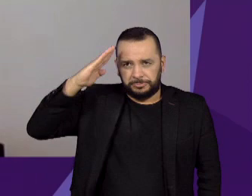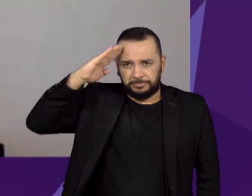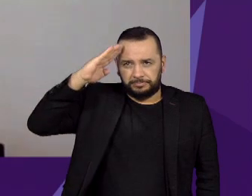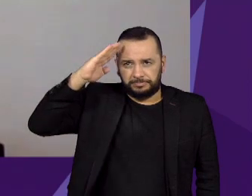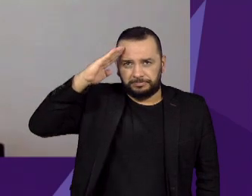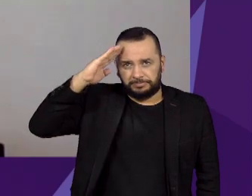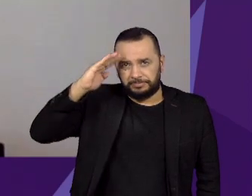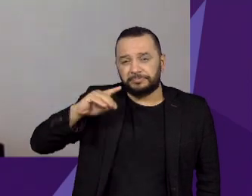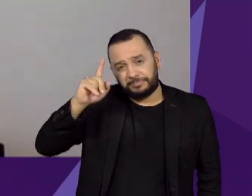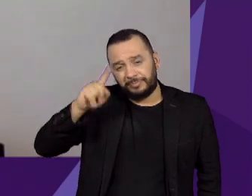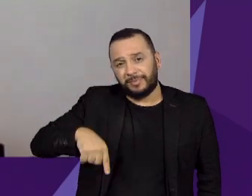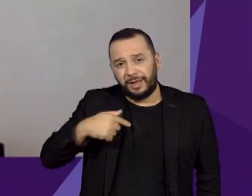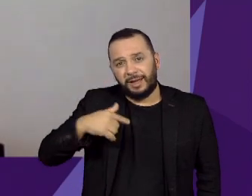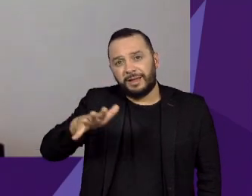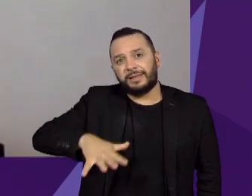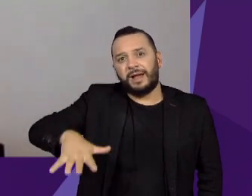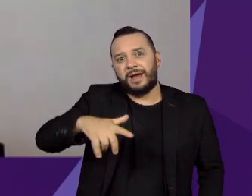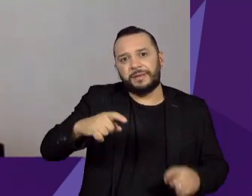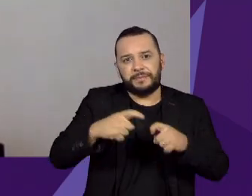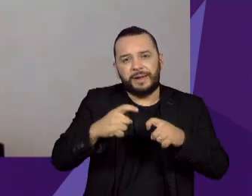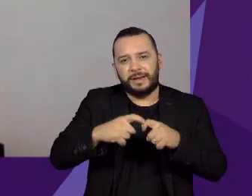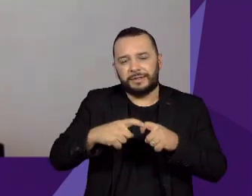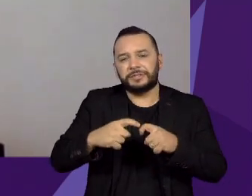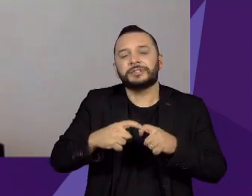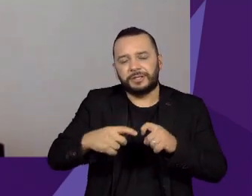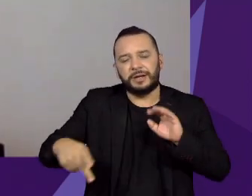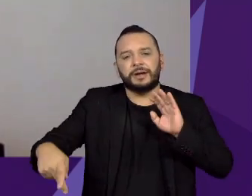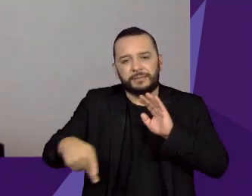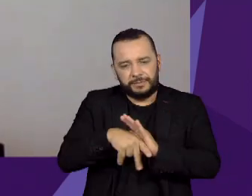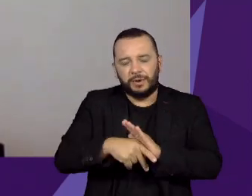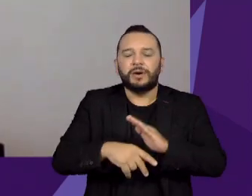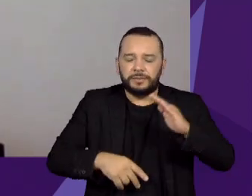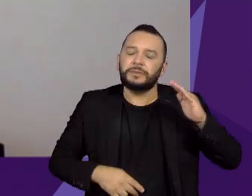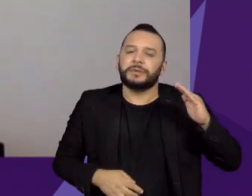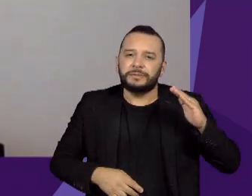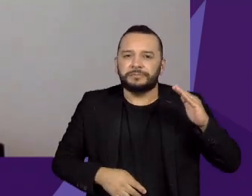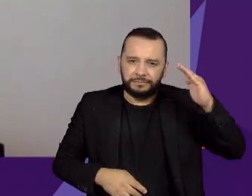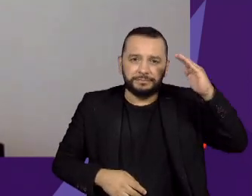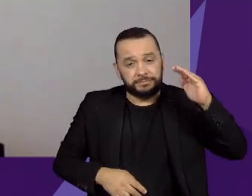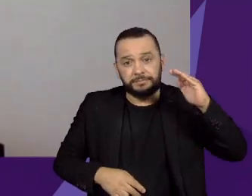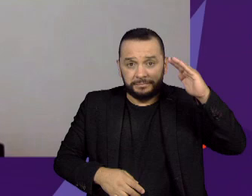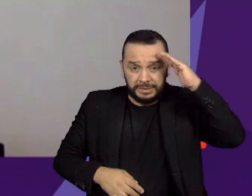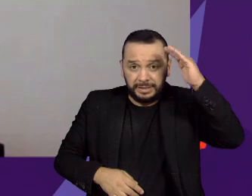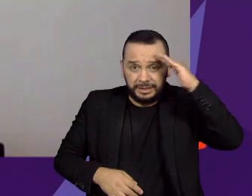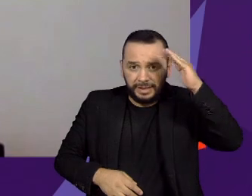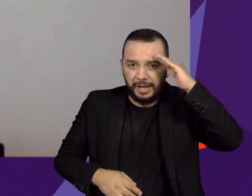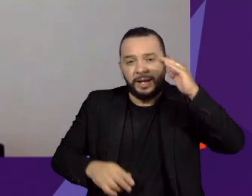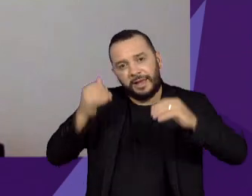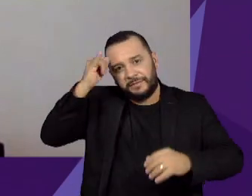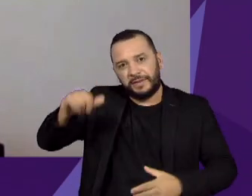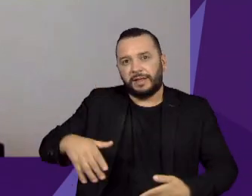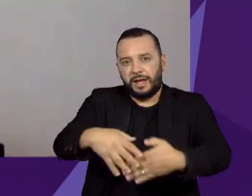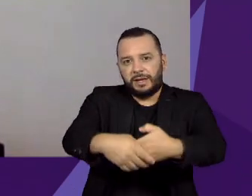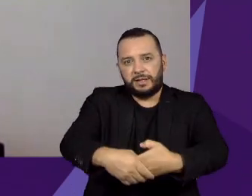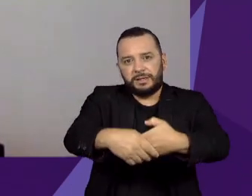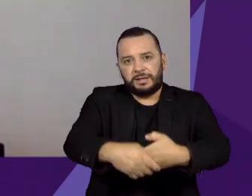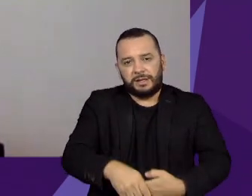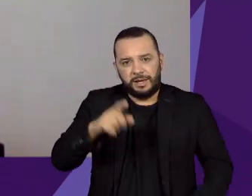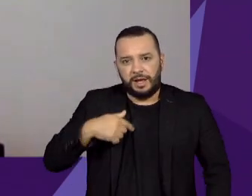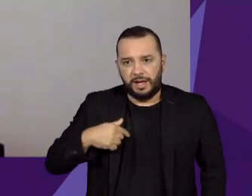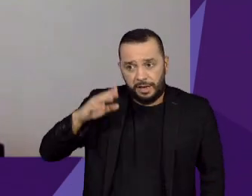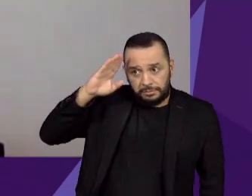na testa, é da medicina militar, para não transmitir doença no aperto de mão. Aquilo é para guardar a distância. Eles